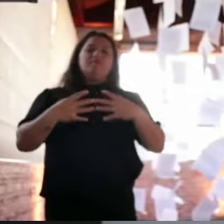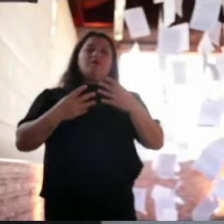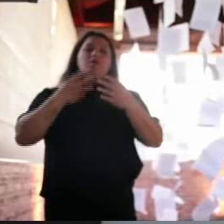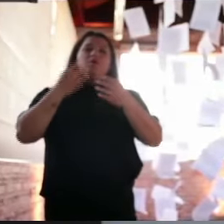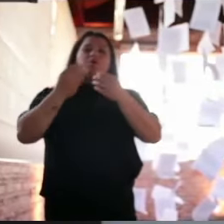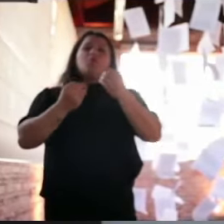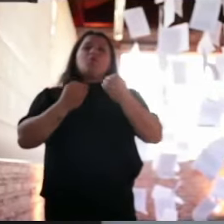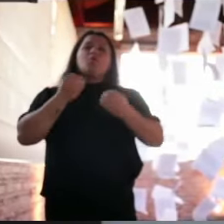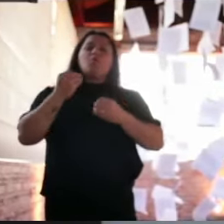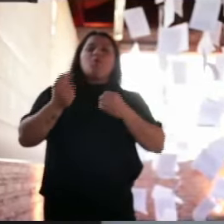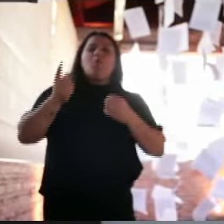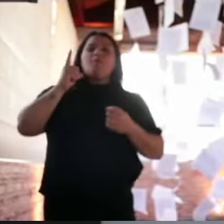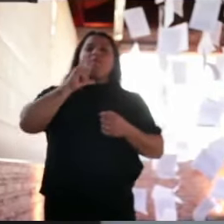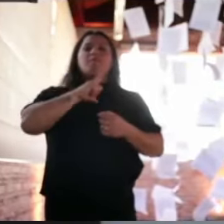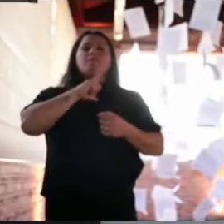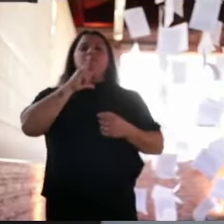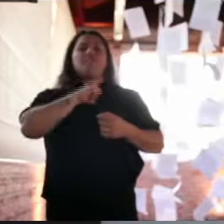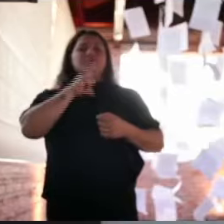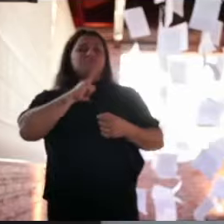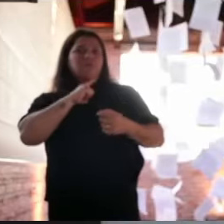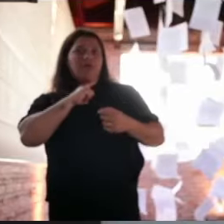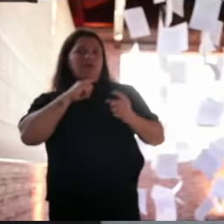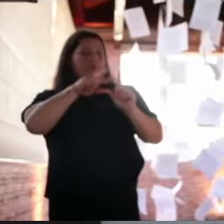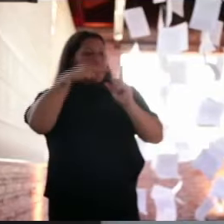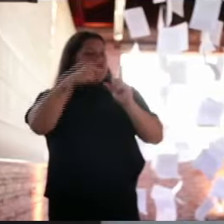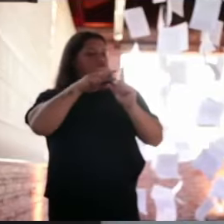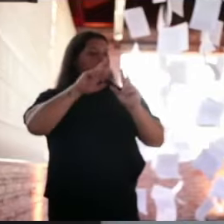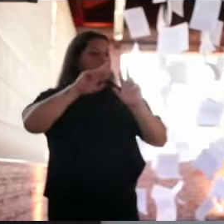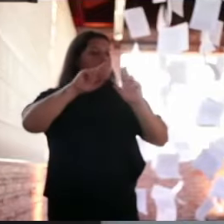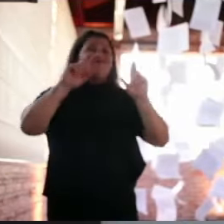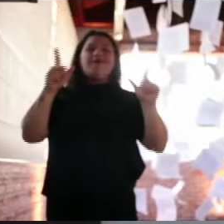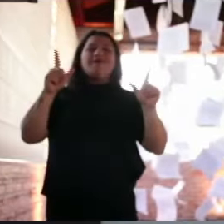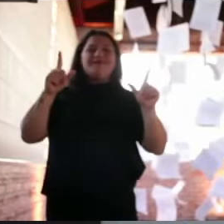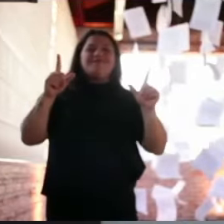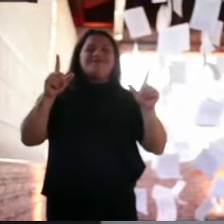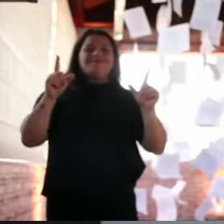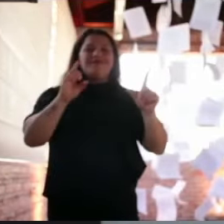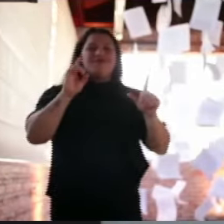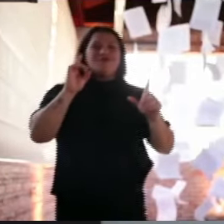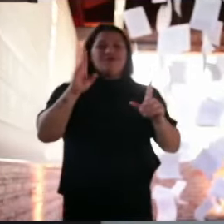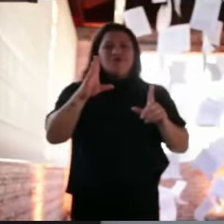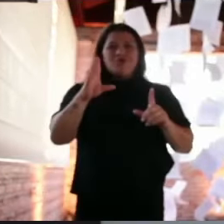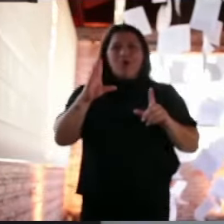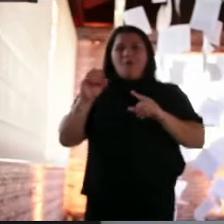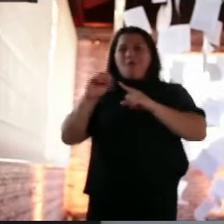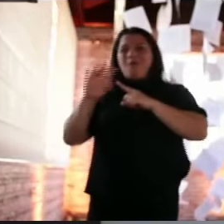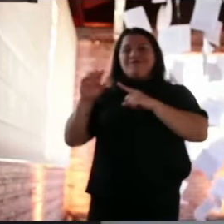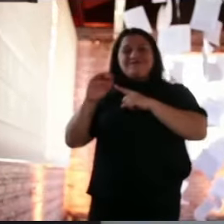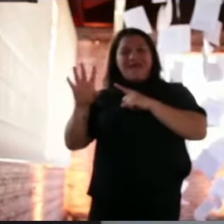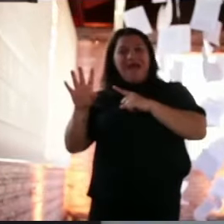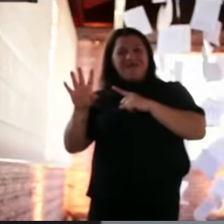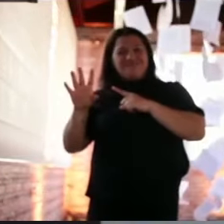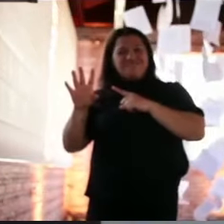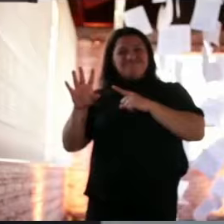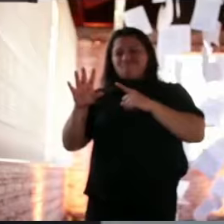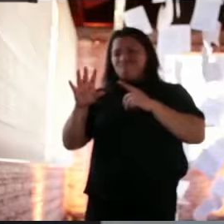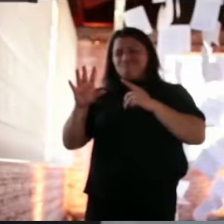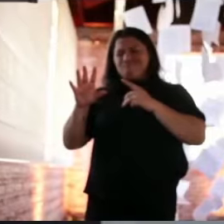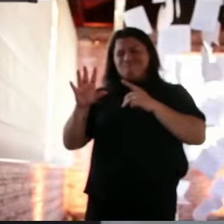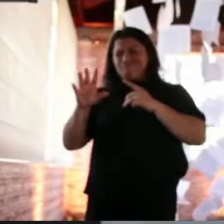se vendo anatomia com outros olhos Nos quais não só o orgasmo fica provado que o orgasmo não tem nada a ver